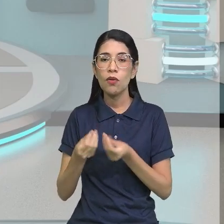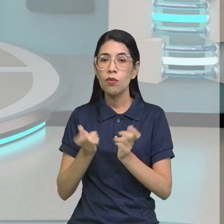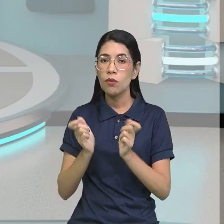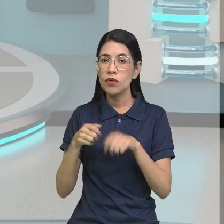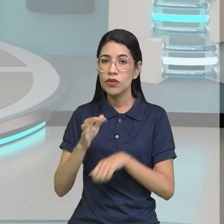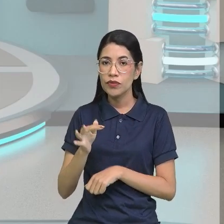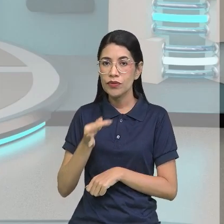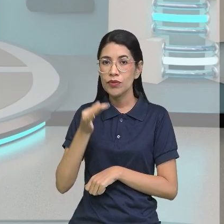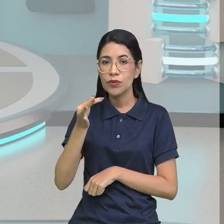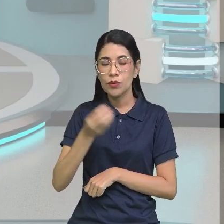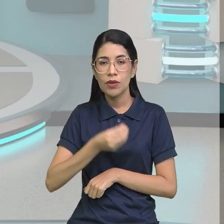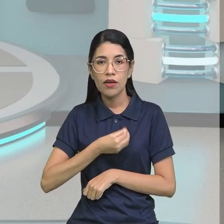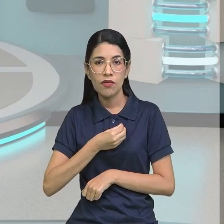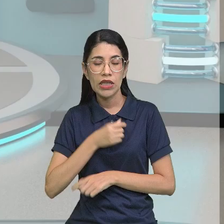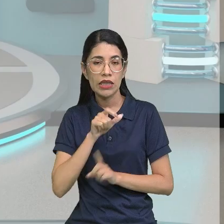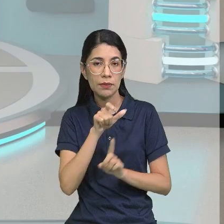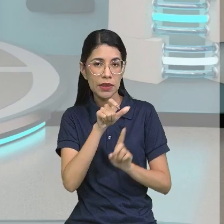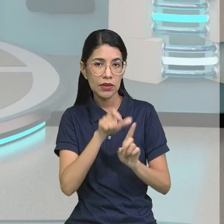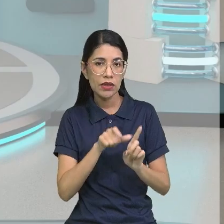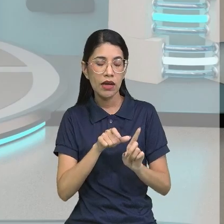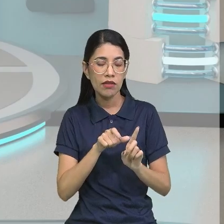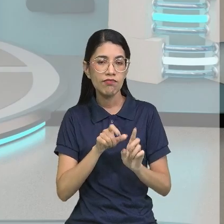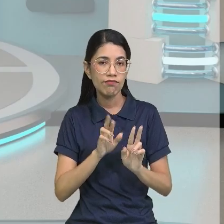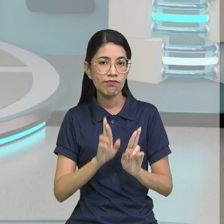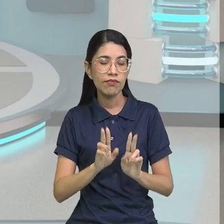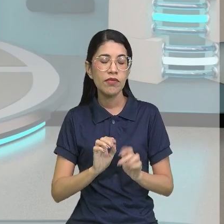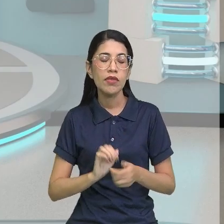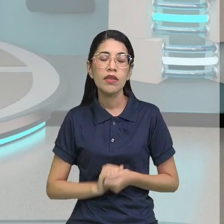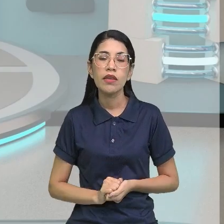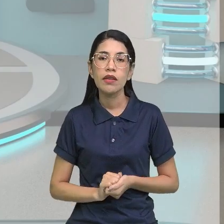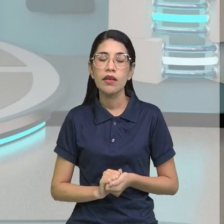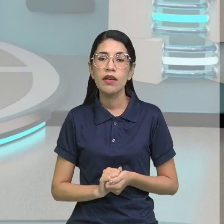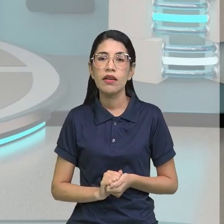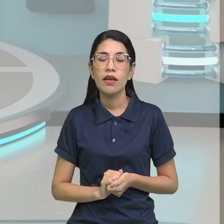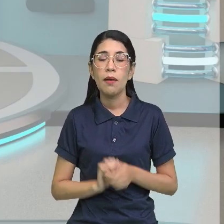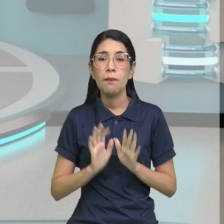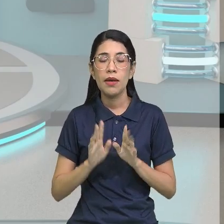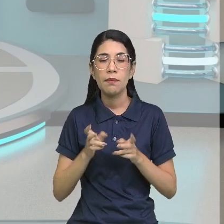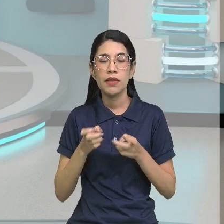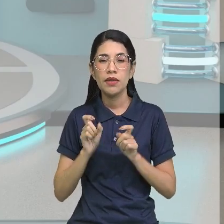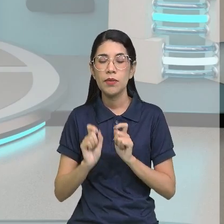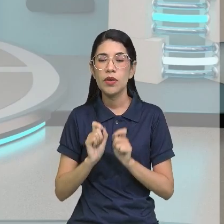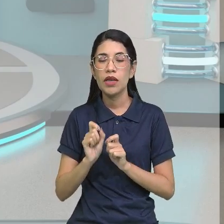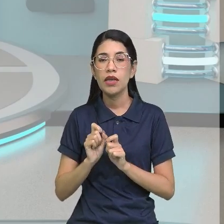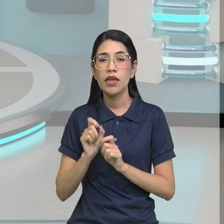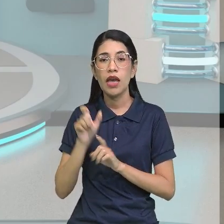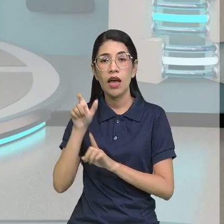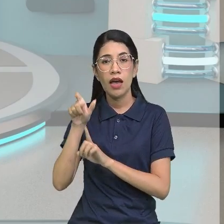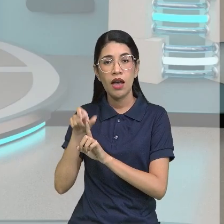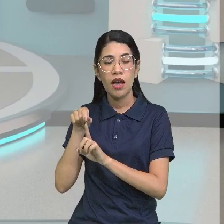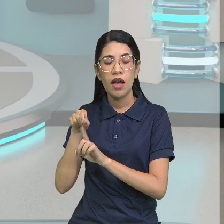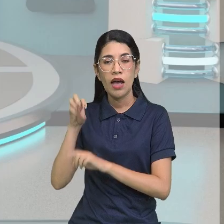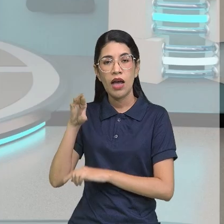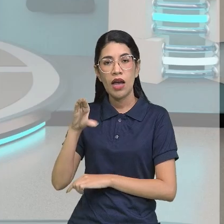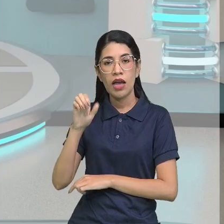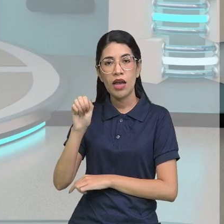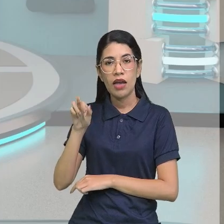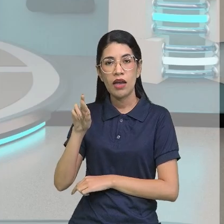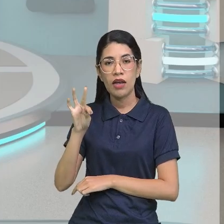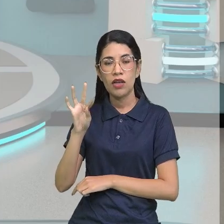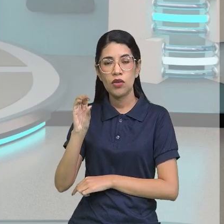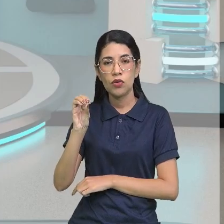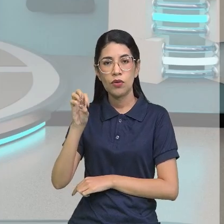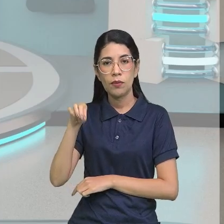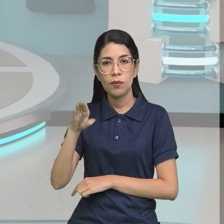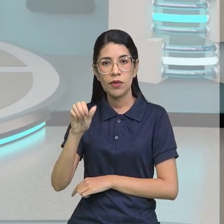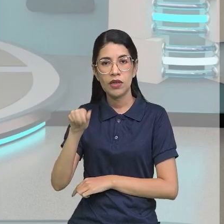futuro de Macabeia, né? Entre muitas aspas. E perceba que diante das palavras da cartomante, nós vamos ter uma personagem que vai ter um momento